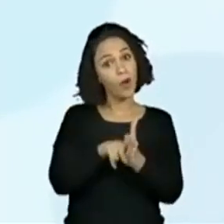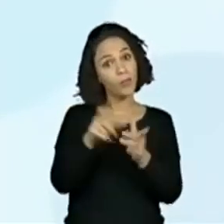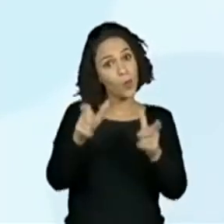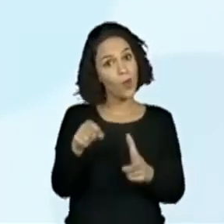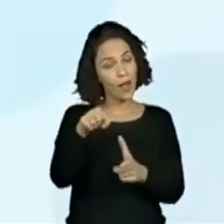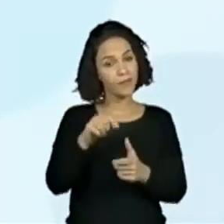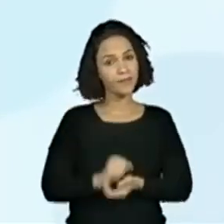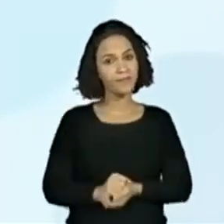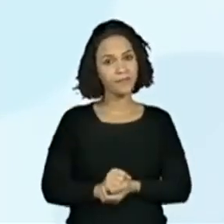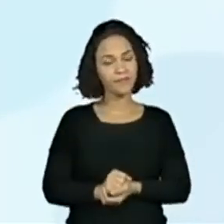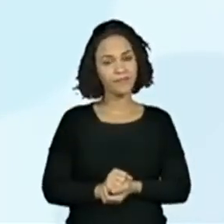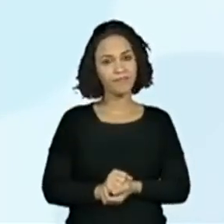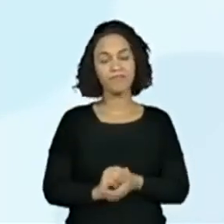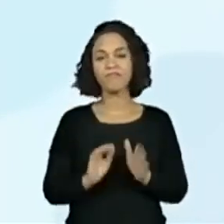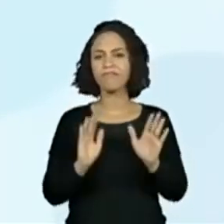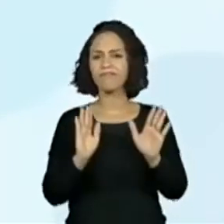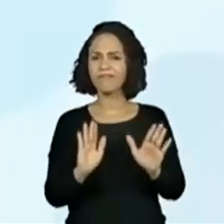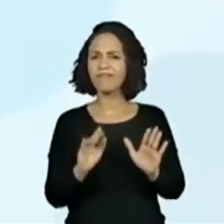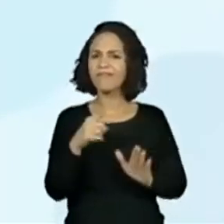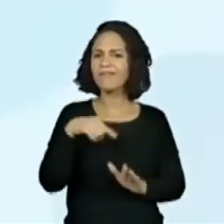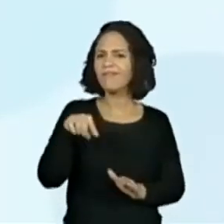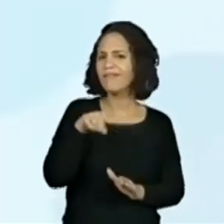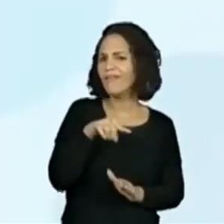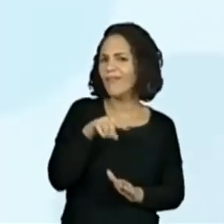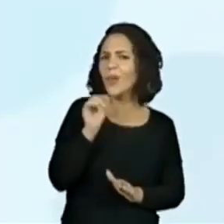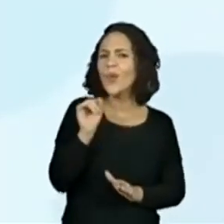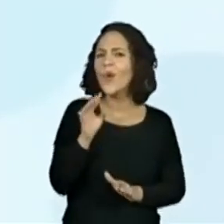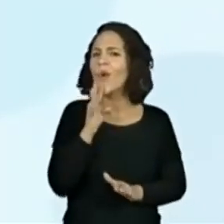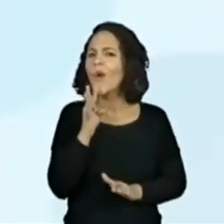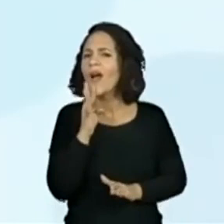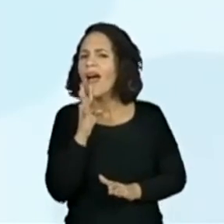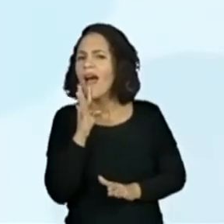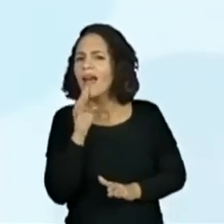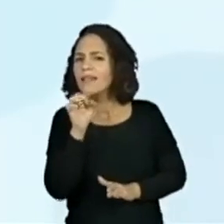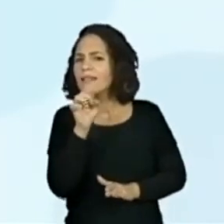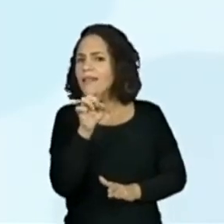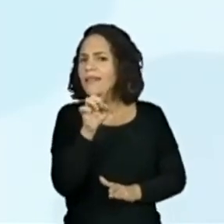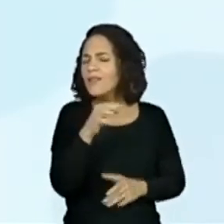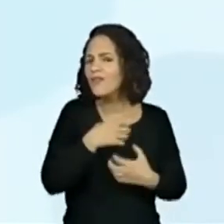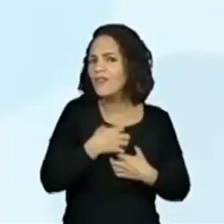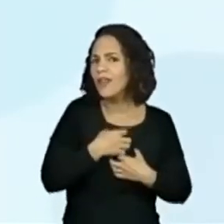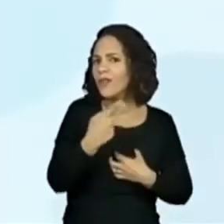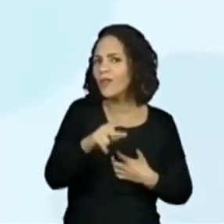O que nós sabemos das baratas?